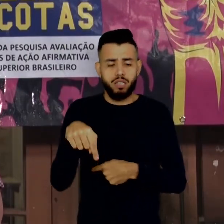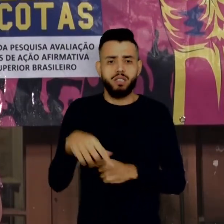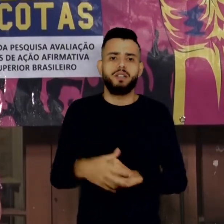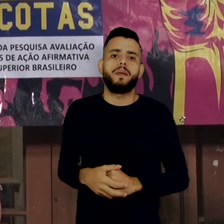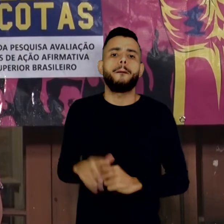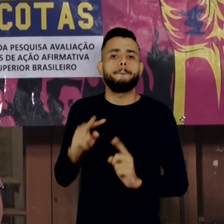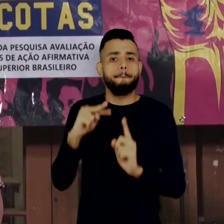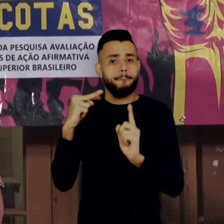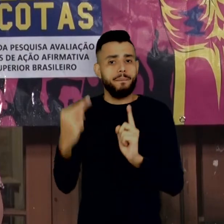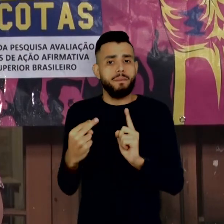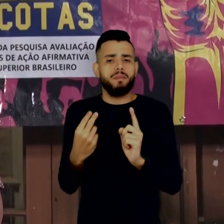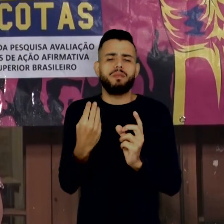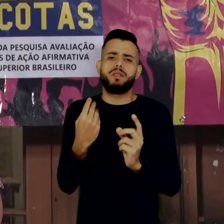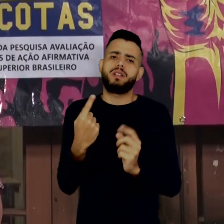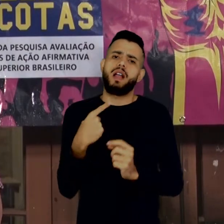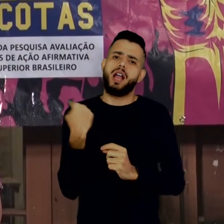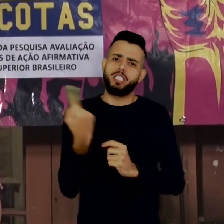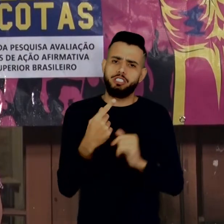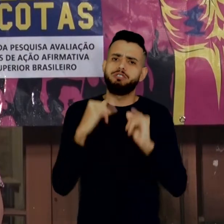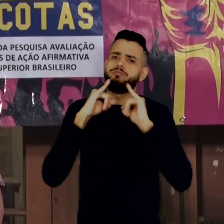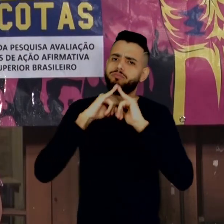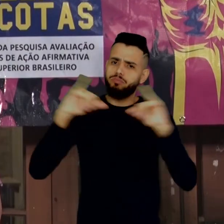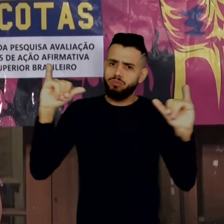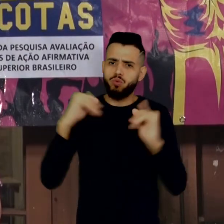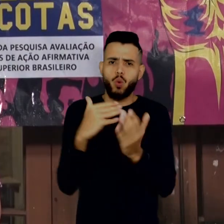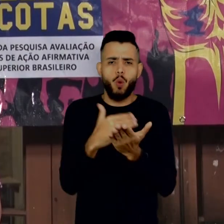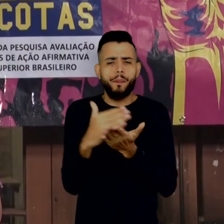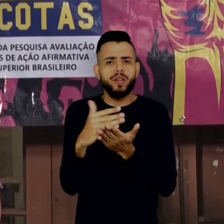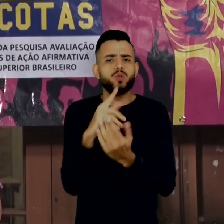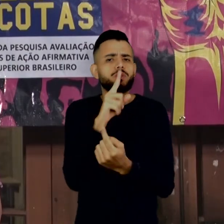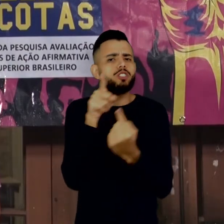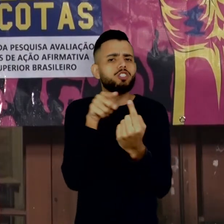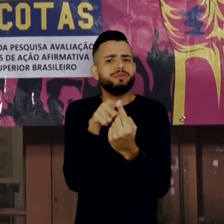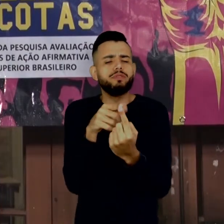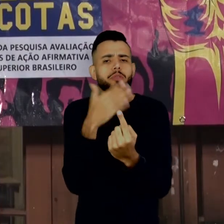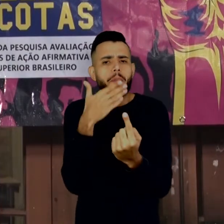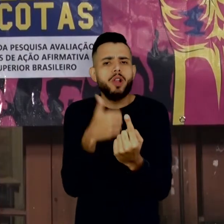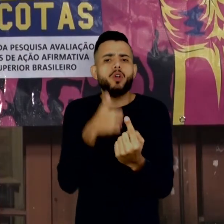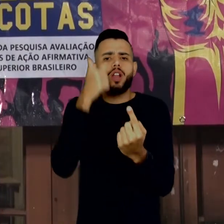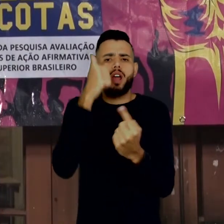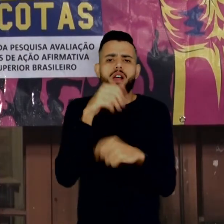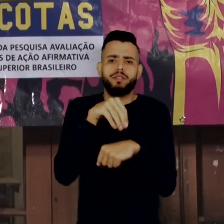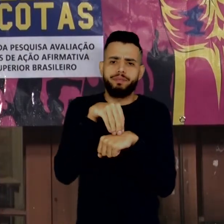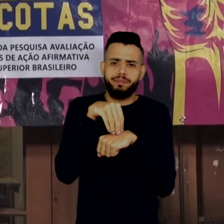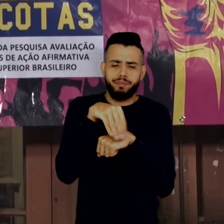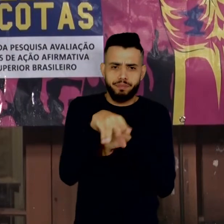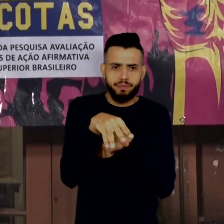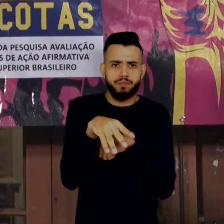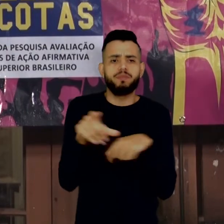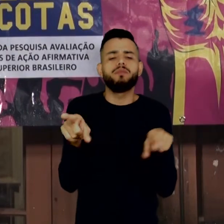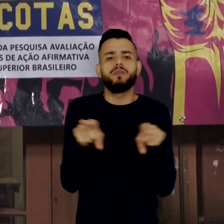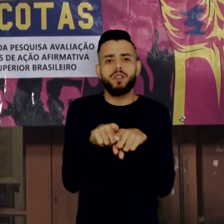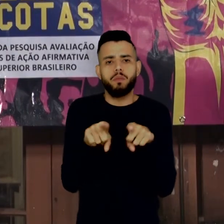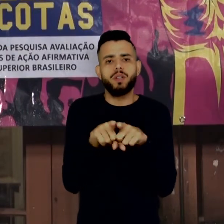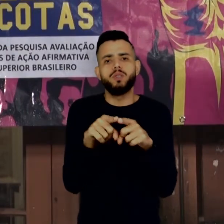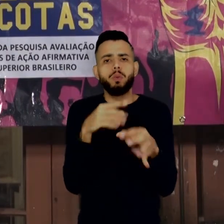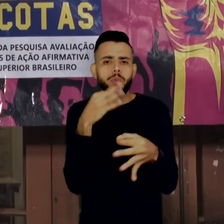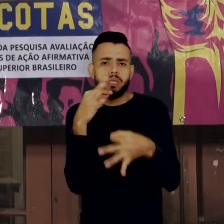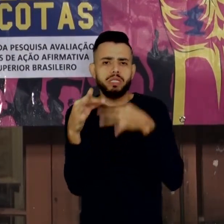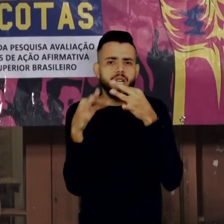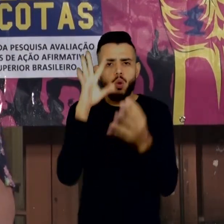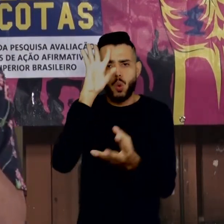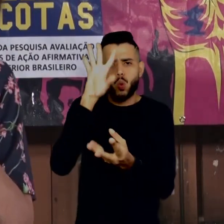na perspectiva, como a gente declarou no início, de aperfeiçoar tanto as recomendações como também os